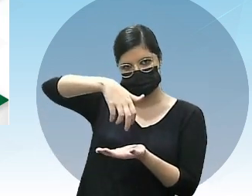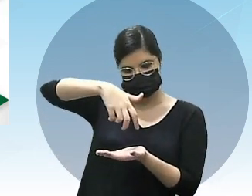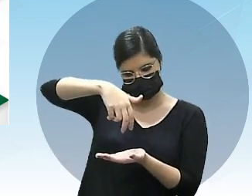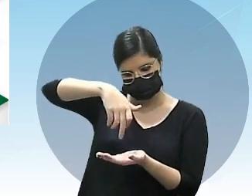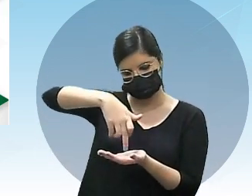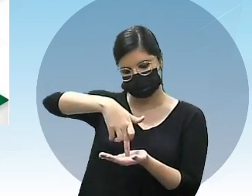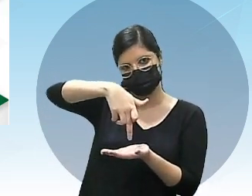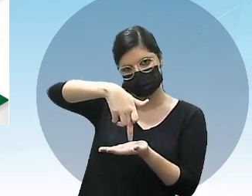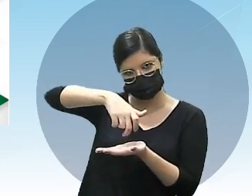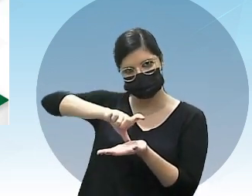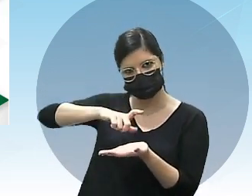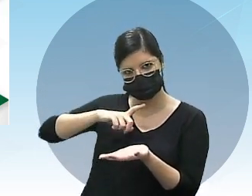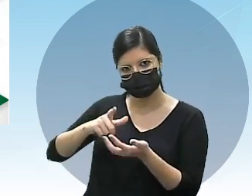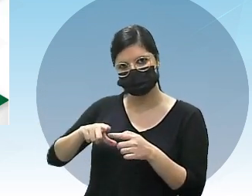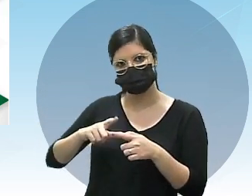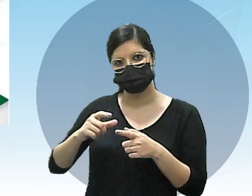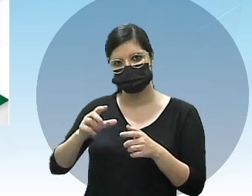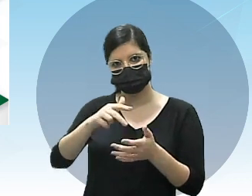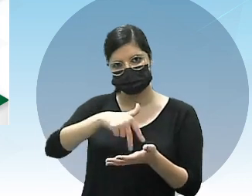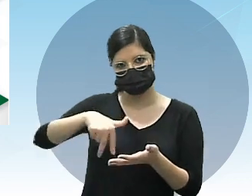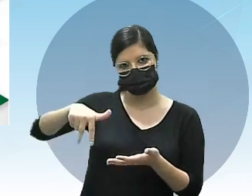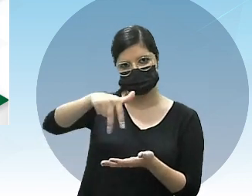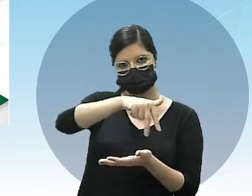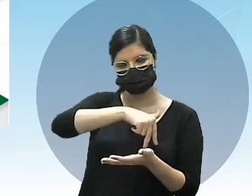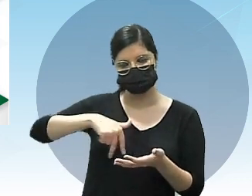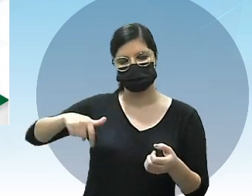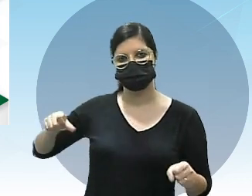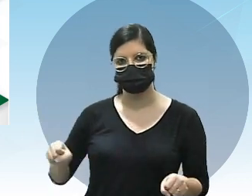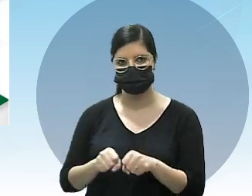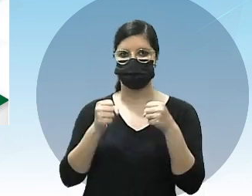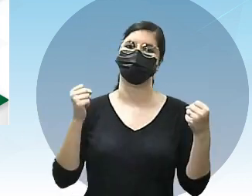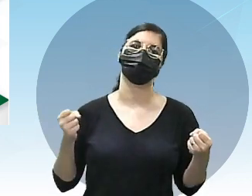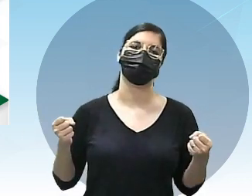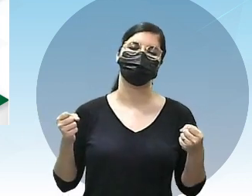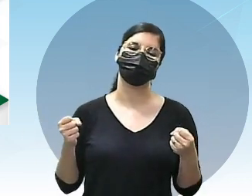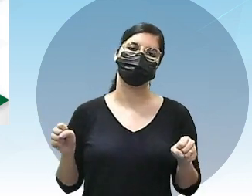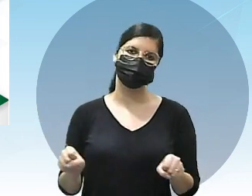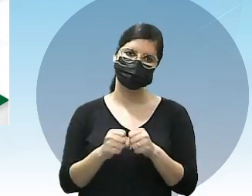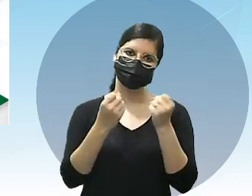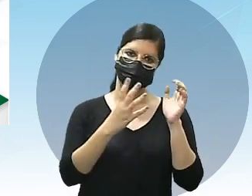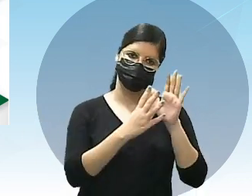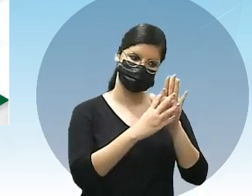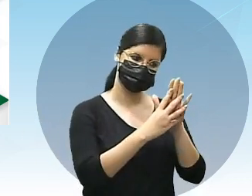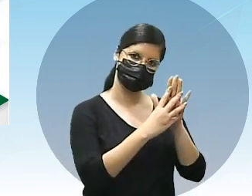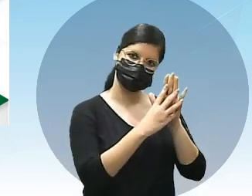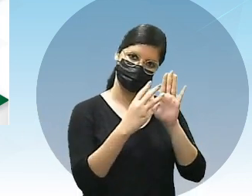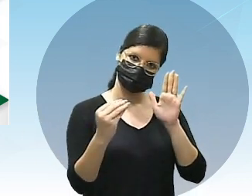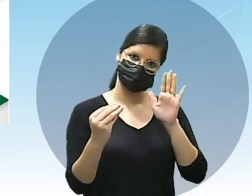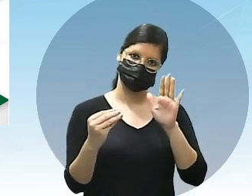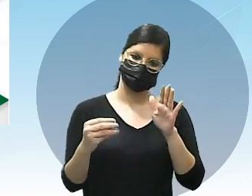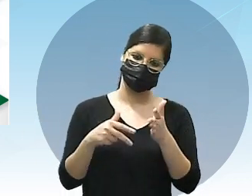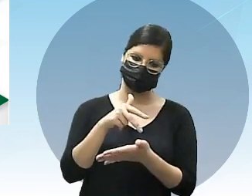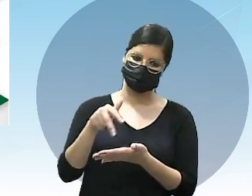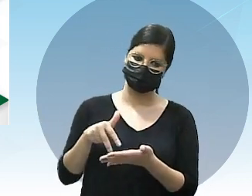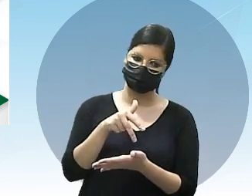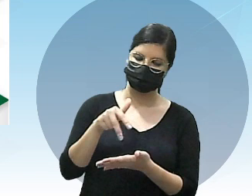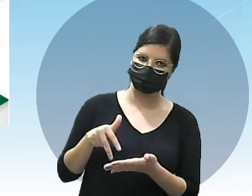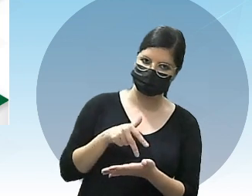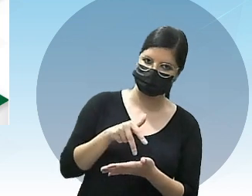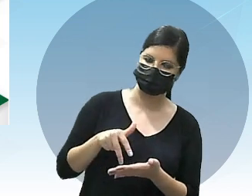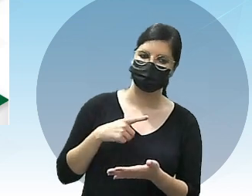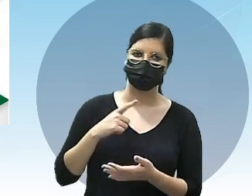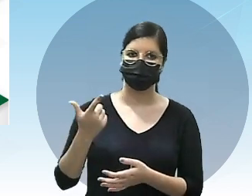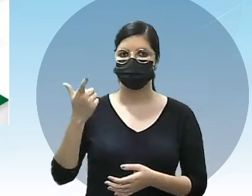fechado aí a nossa moderna a ver com uma ruptura viu para ver para quebrar esse modelo clássico da dança né veio para quebrar